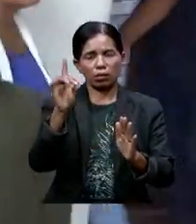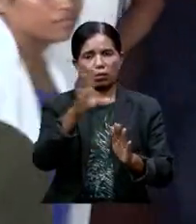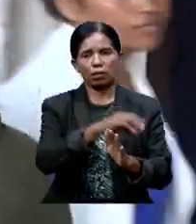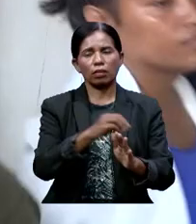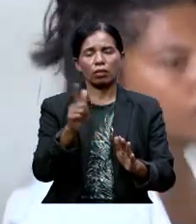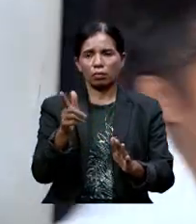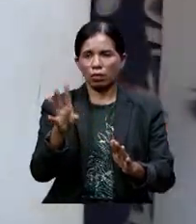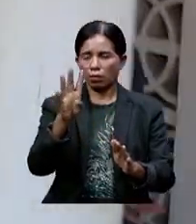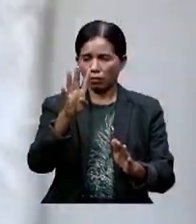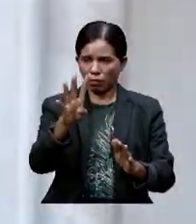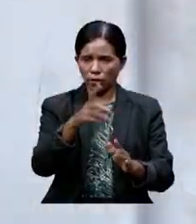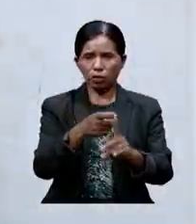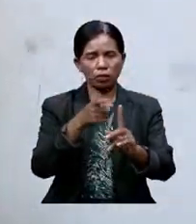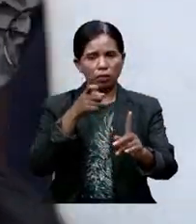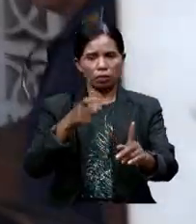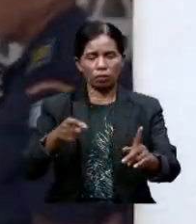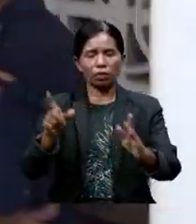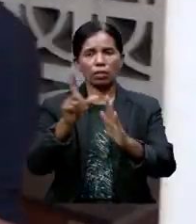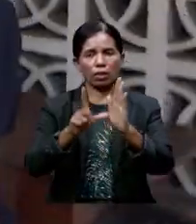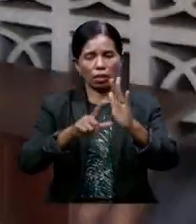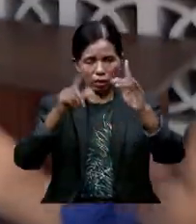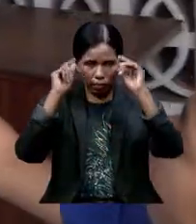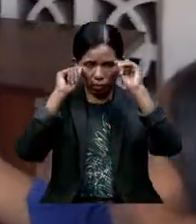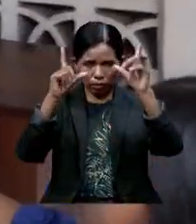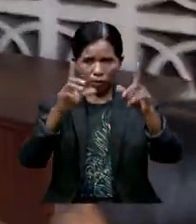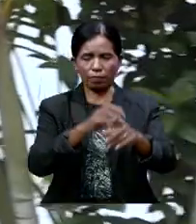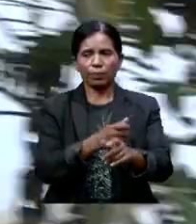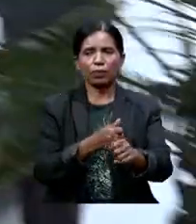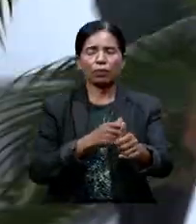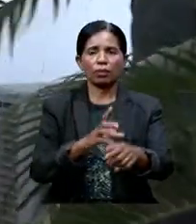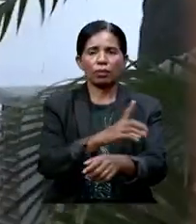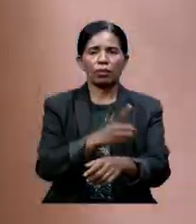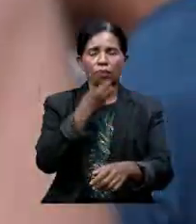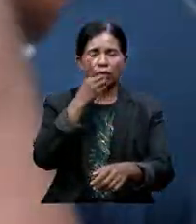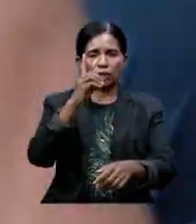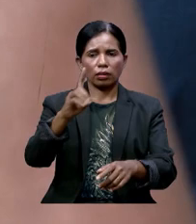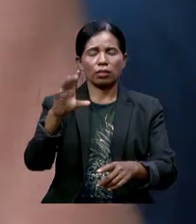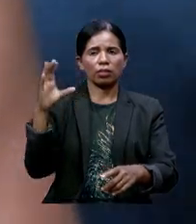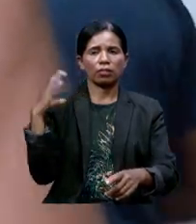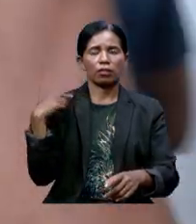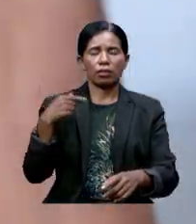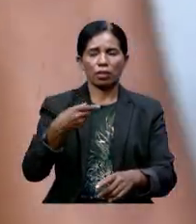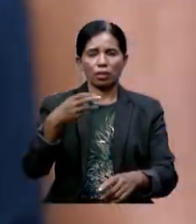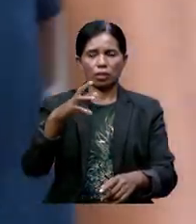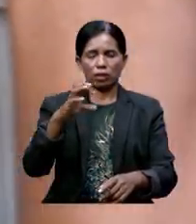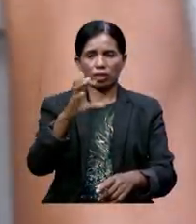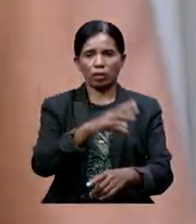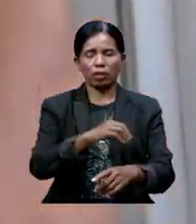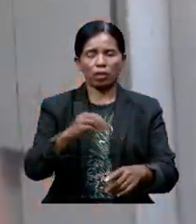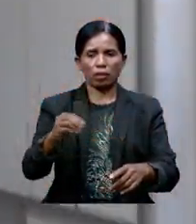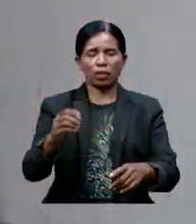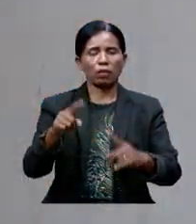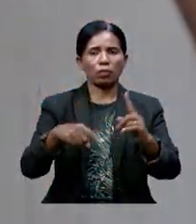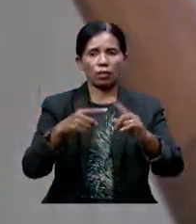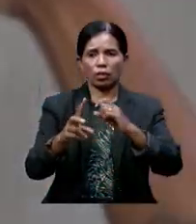resin hat, o seu código penal Timor-Leste. Antes ne, tuir declaração comandante geral Penteli, comissário Henrique da Costa, incidente acontece vai